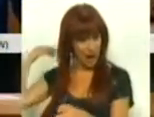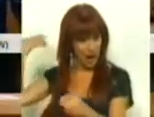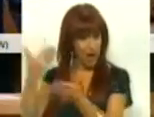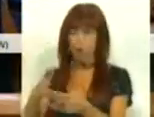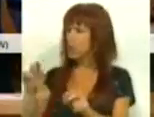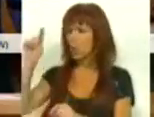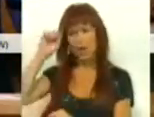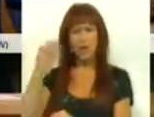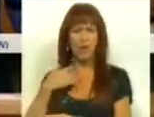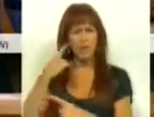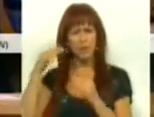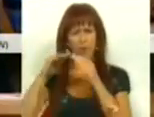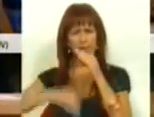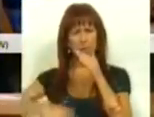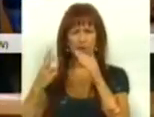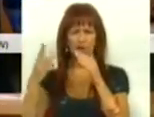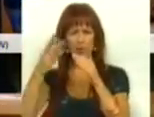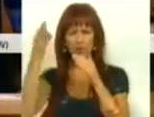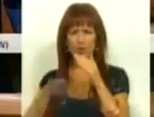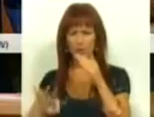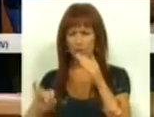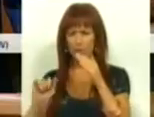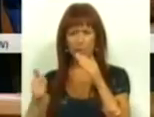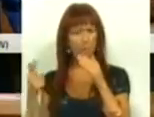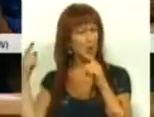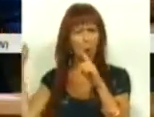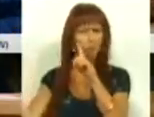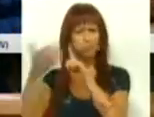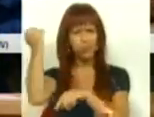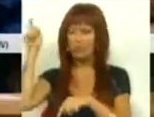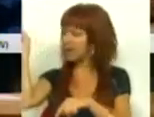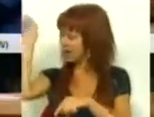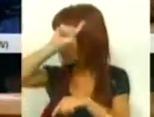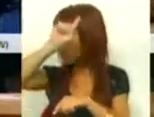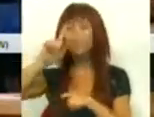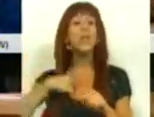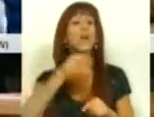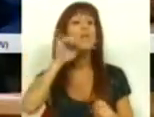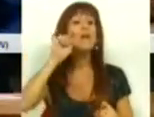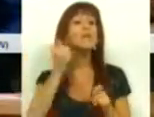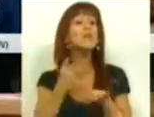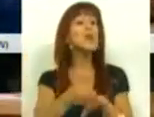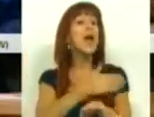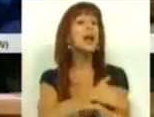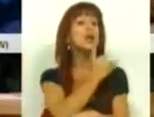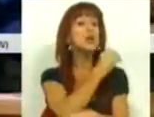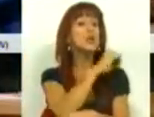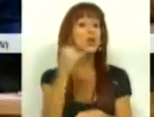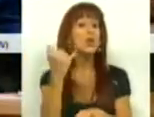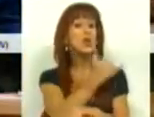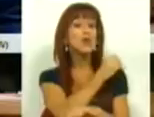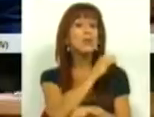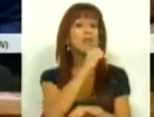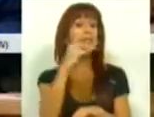altura, nunca um déficit público inferior a 3% do PIB tivesse sido alcançado. Não. Falo de revisões anteriores, de 2002